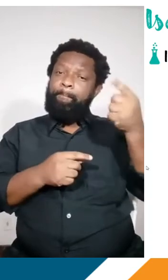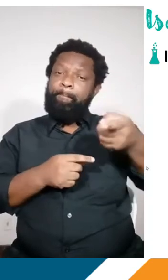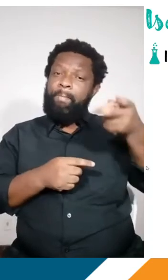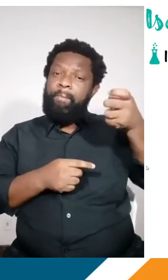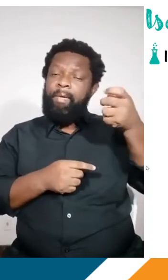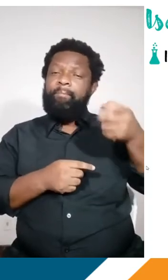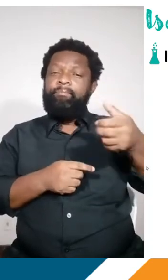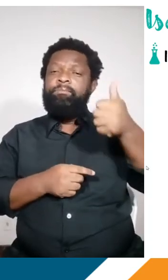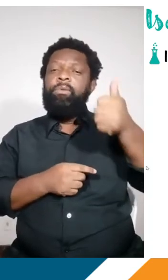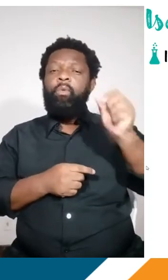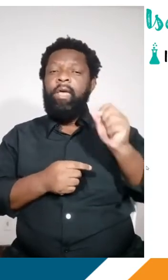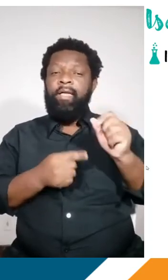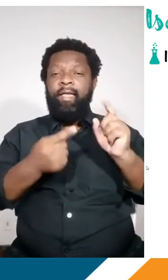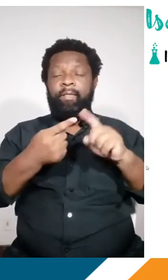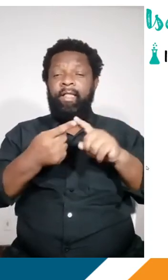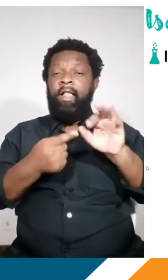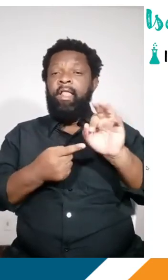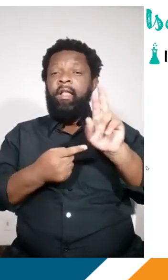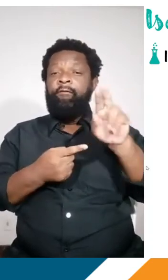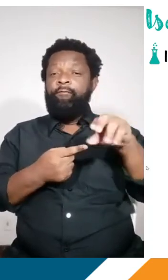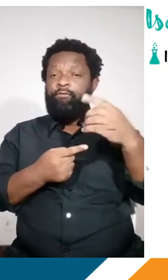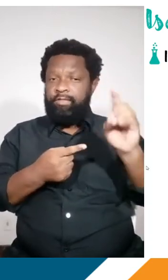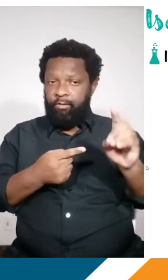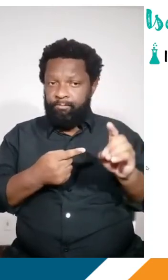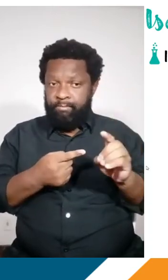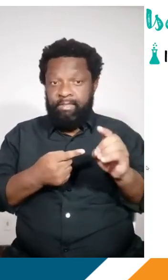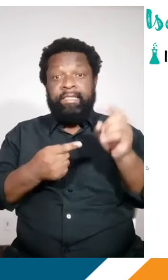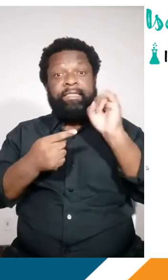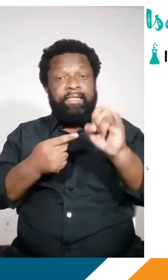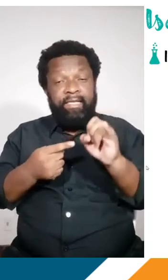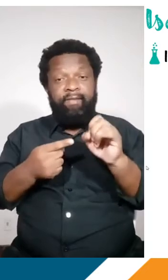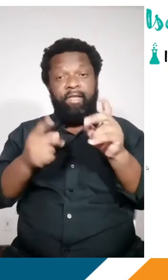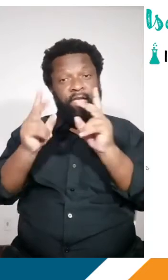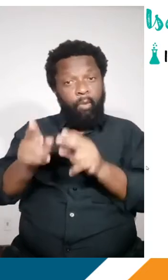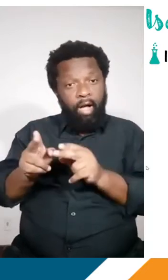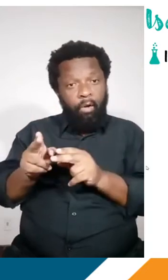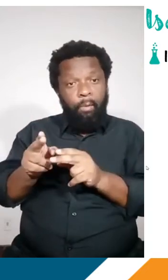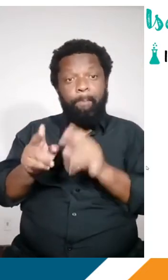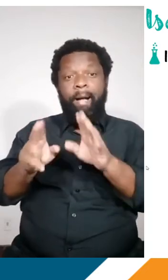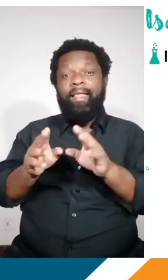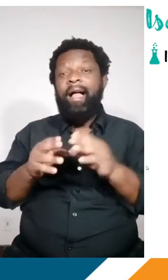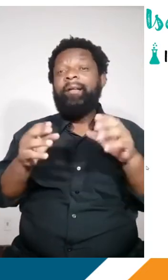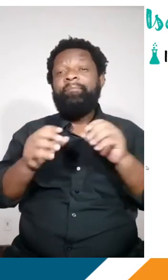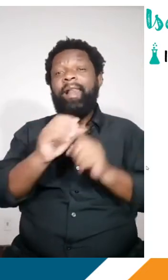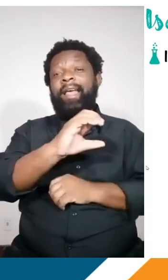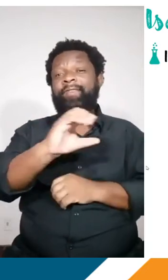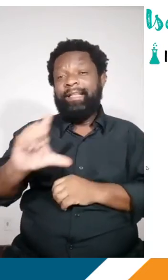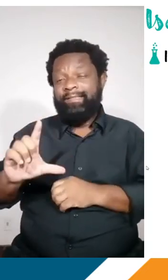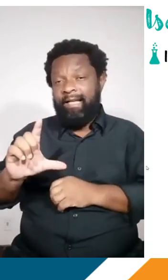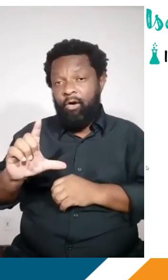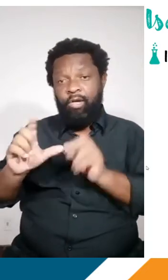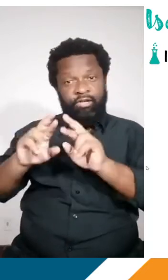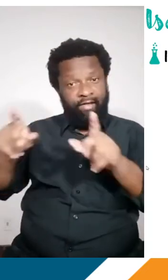é a função. Se a função for diferente, isômero de função. Se a função for igual, porém a classificação